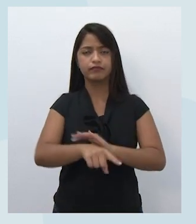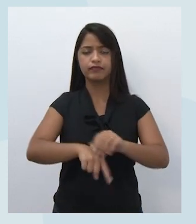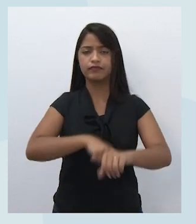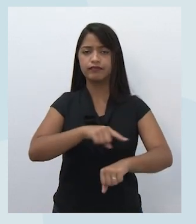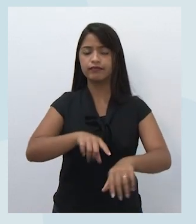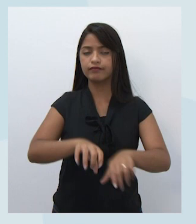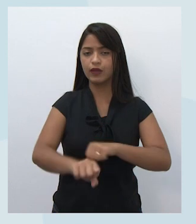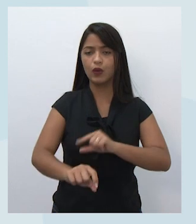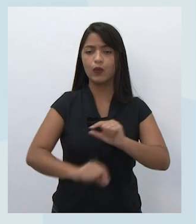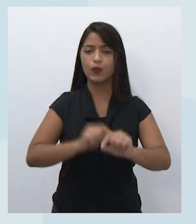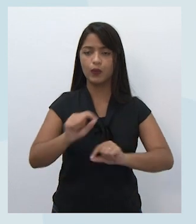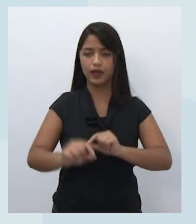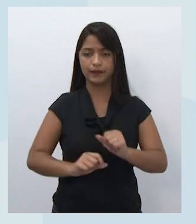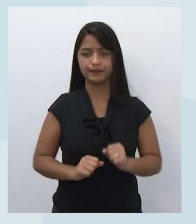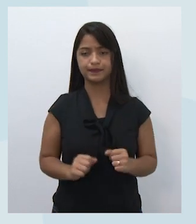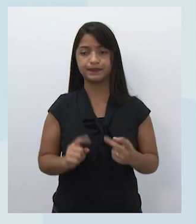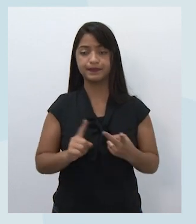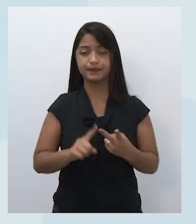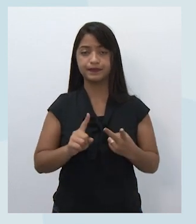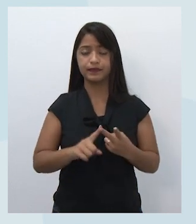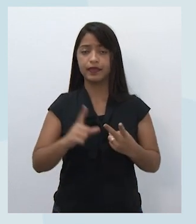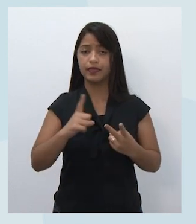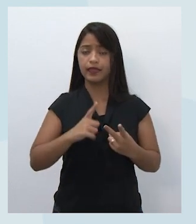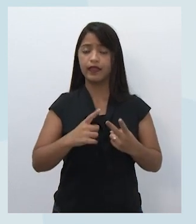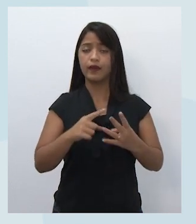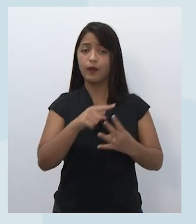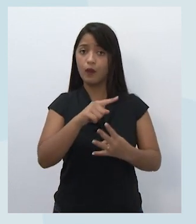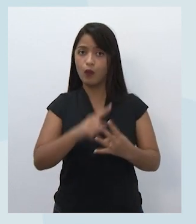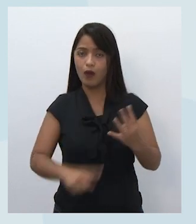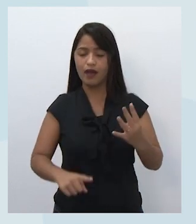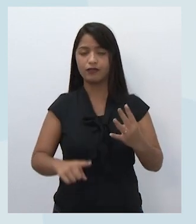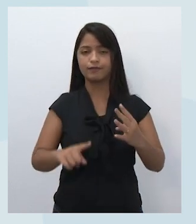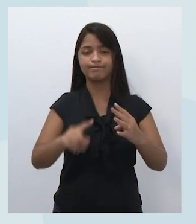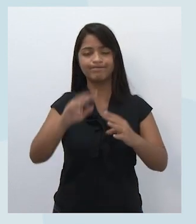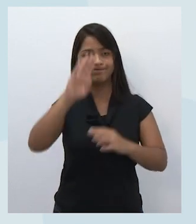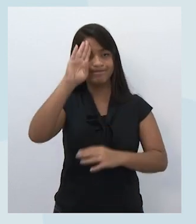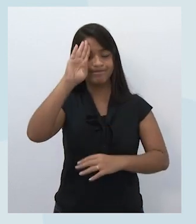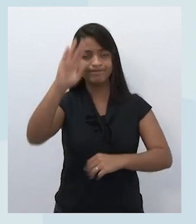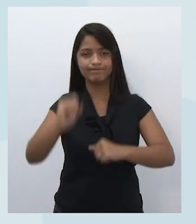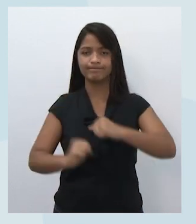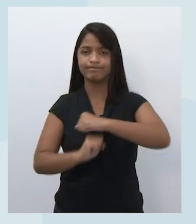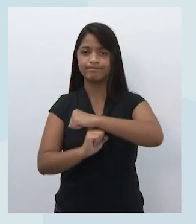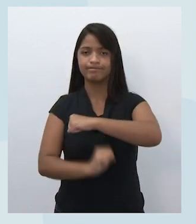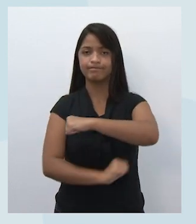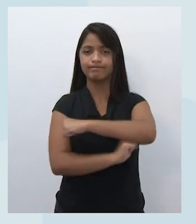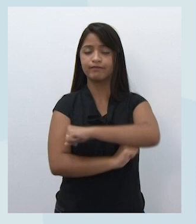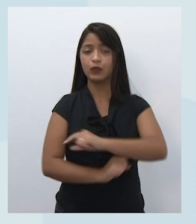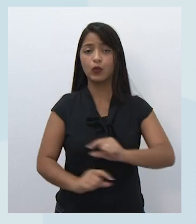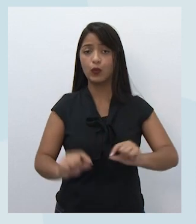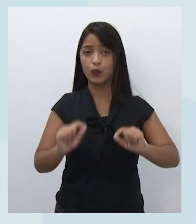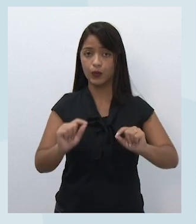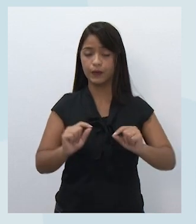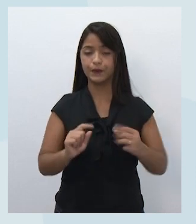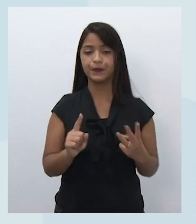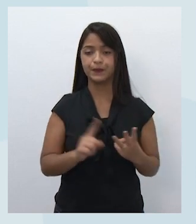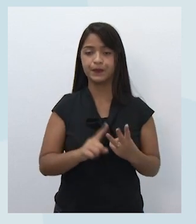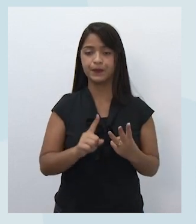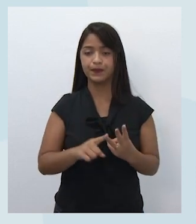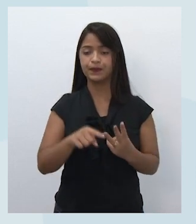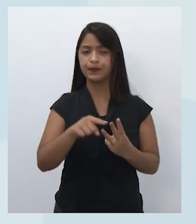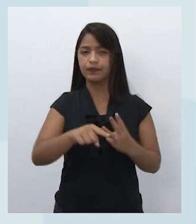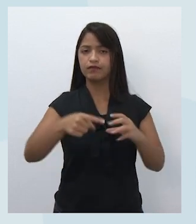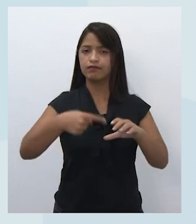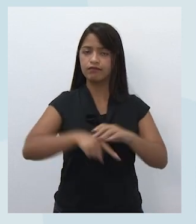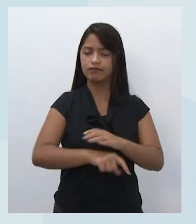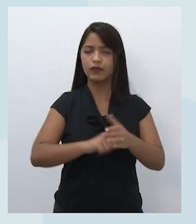formativos? O que são os quatro eixos estruturantes? Qual a importância do aprofundamento curricular? Como